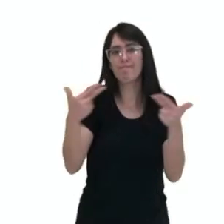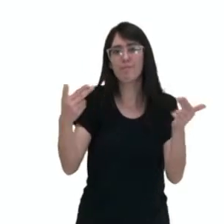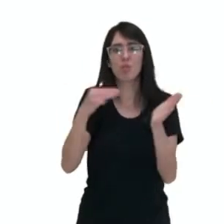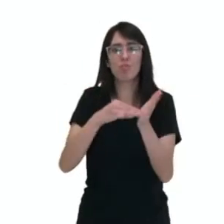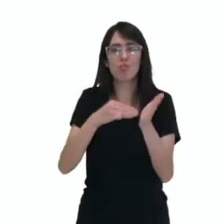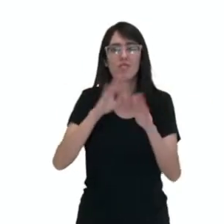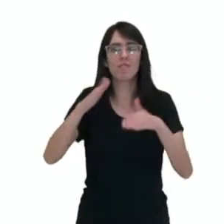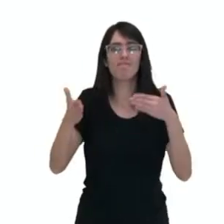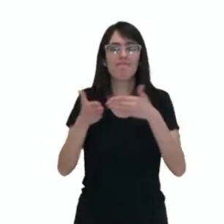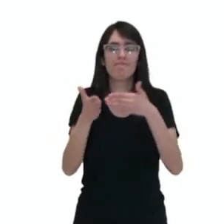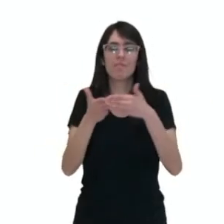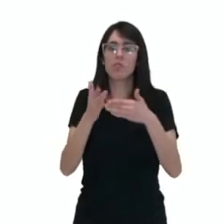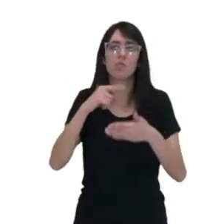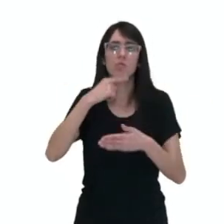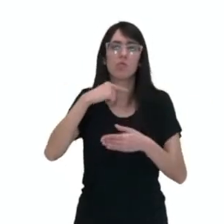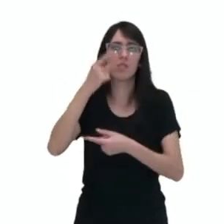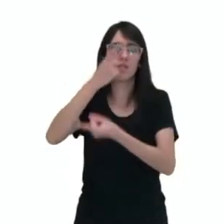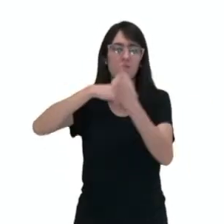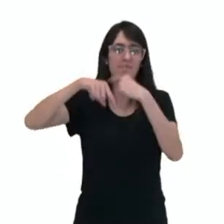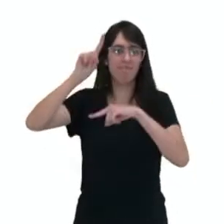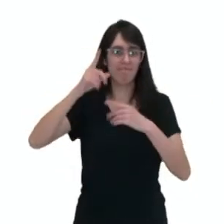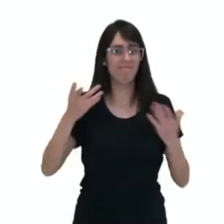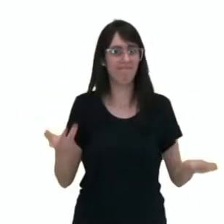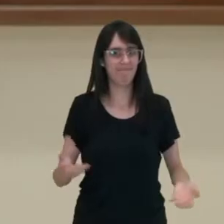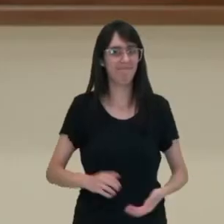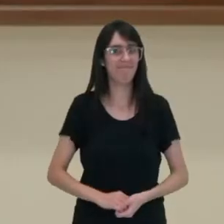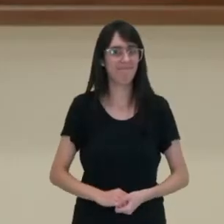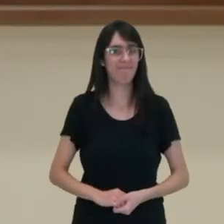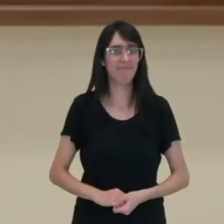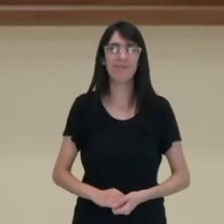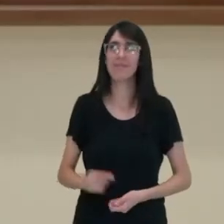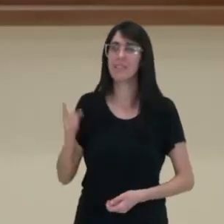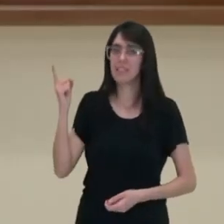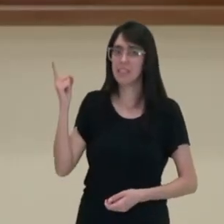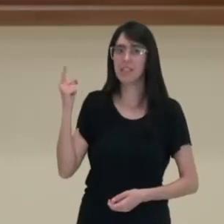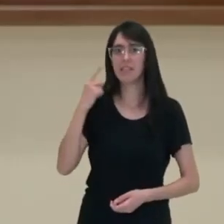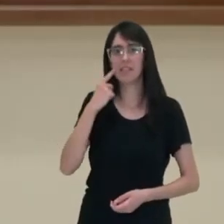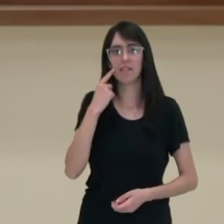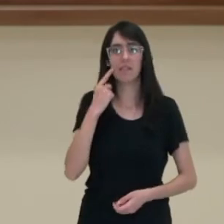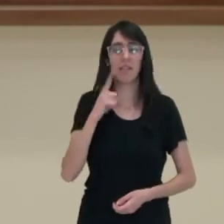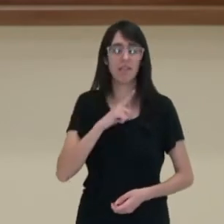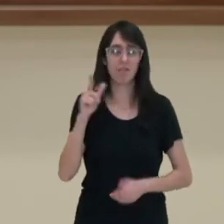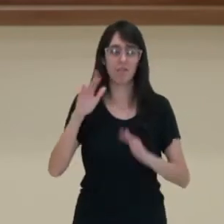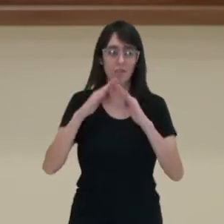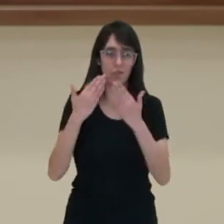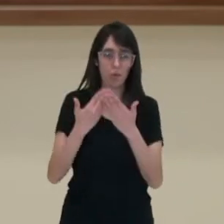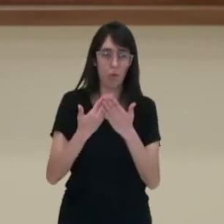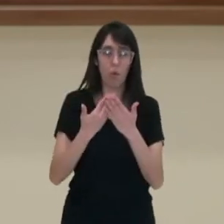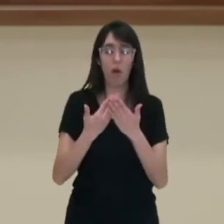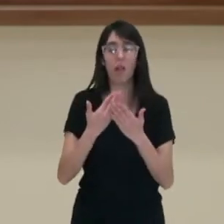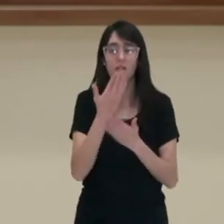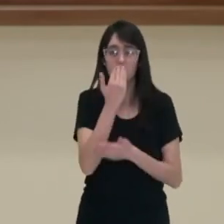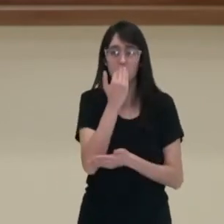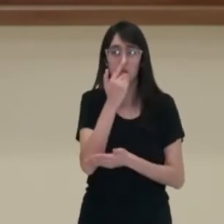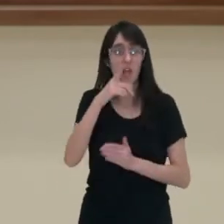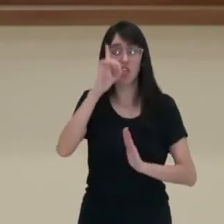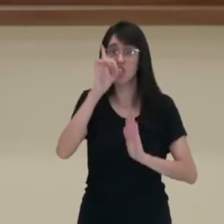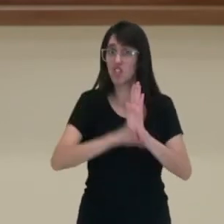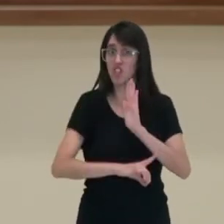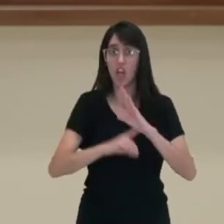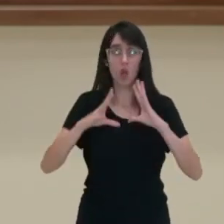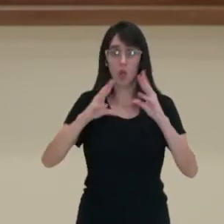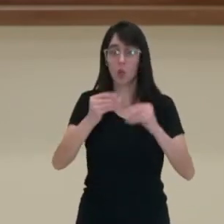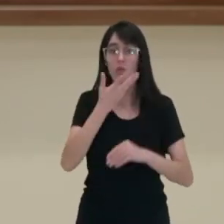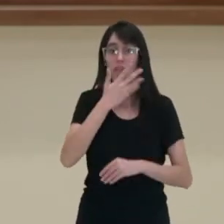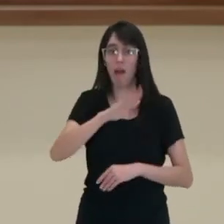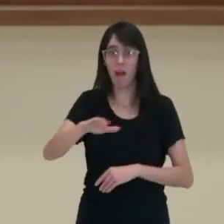esse sucesso profissional e social? Então, essa questão da alimentação é um direito social básico e muitas crianças